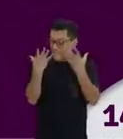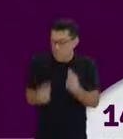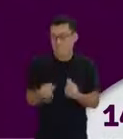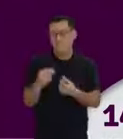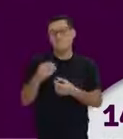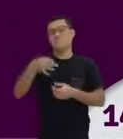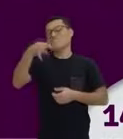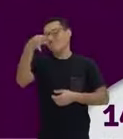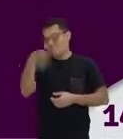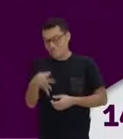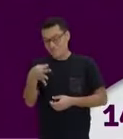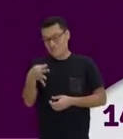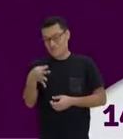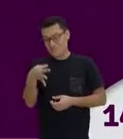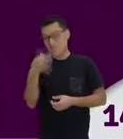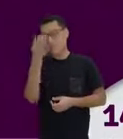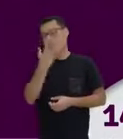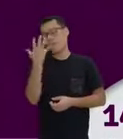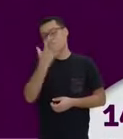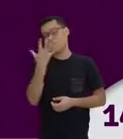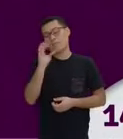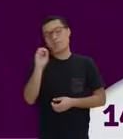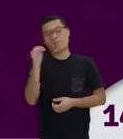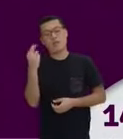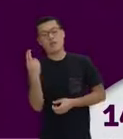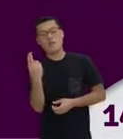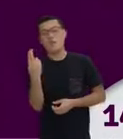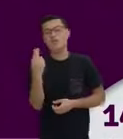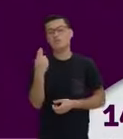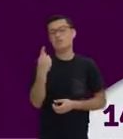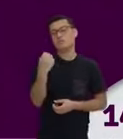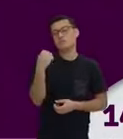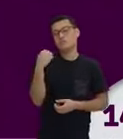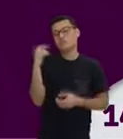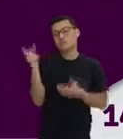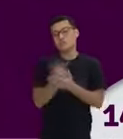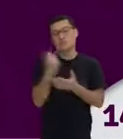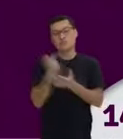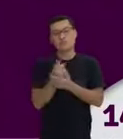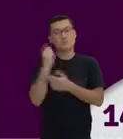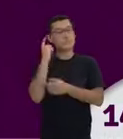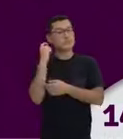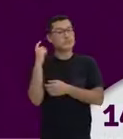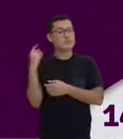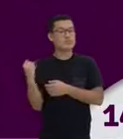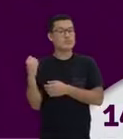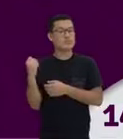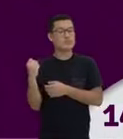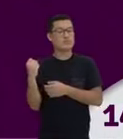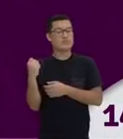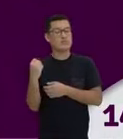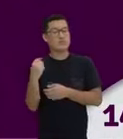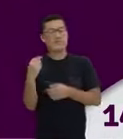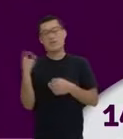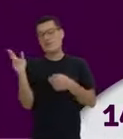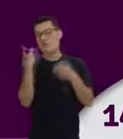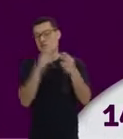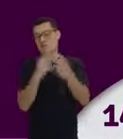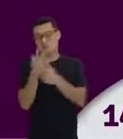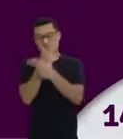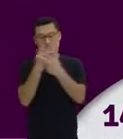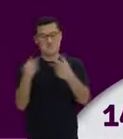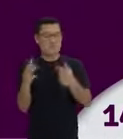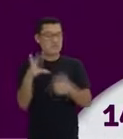aceitação do que é considerado música ou do que é considerado querido então tem coisas que eu vou gostar